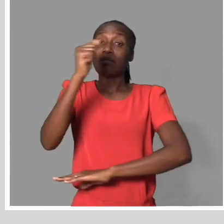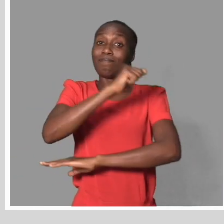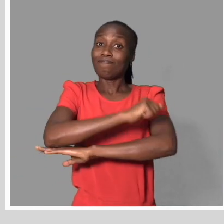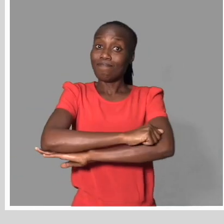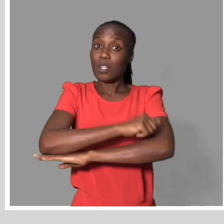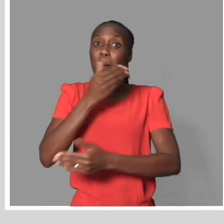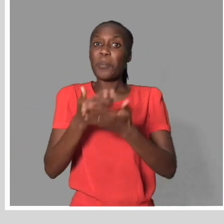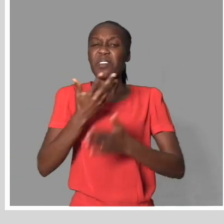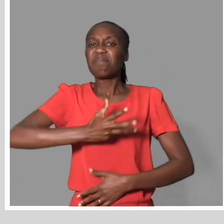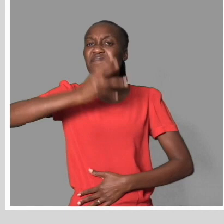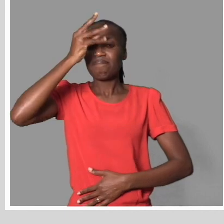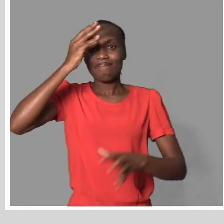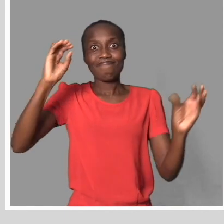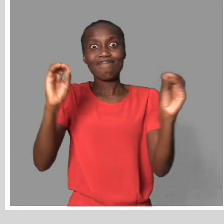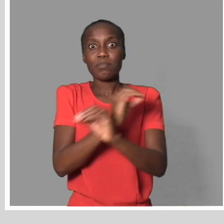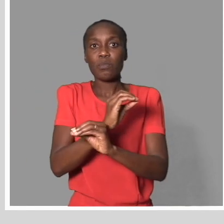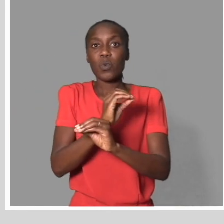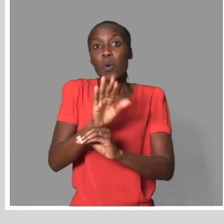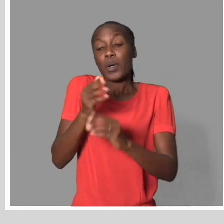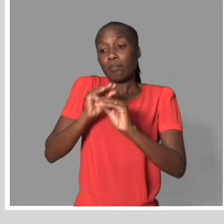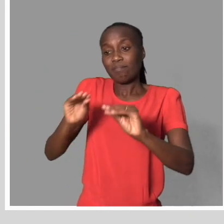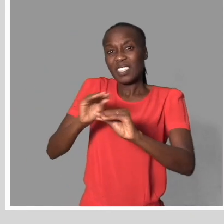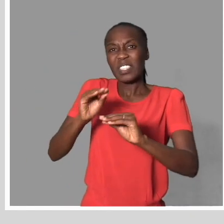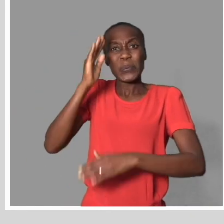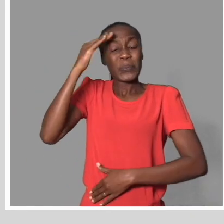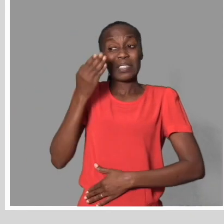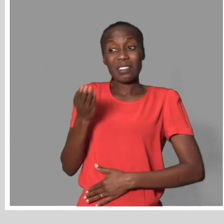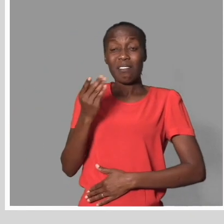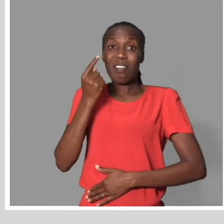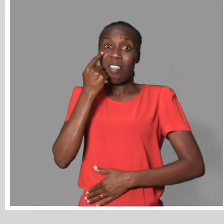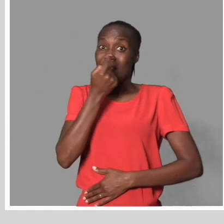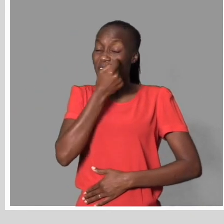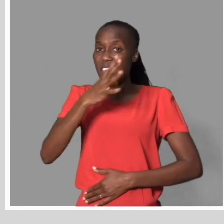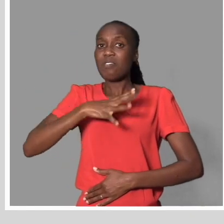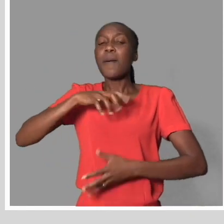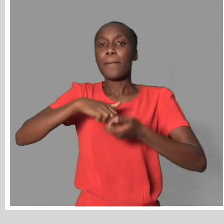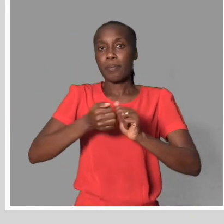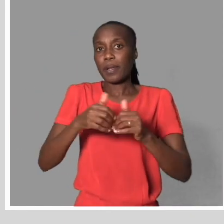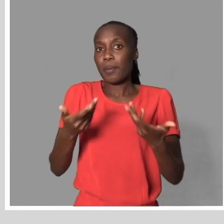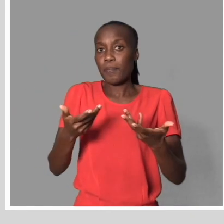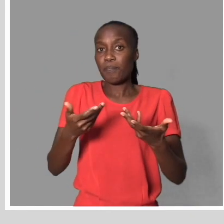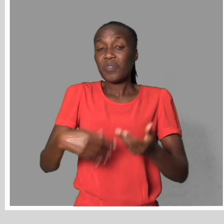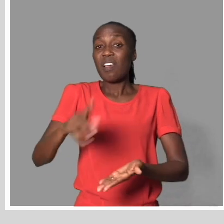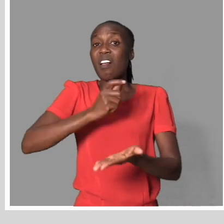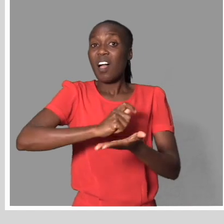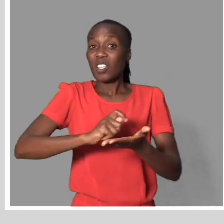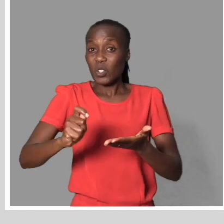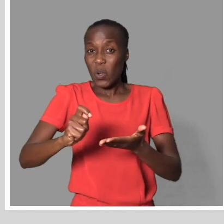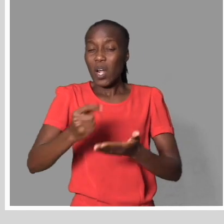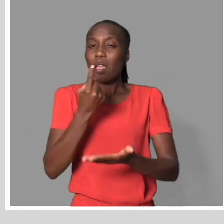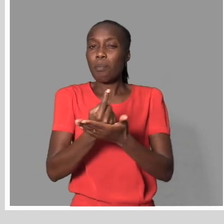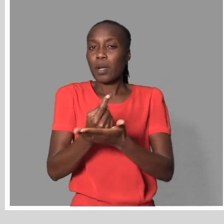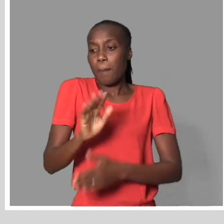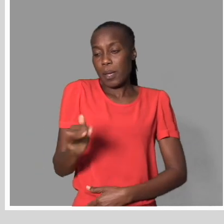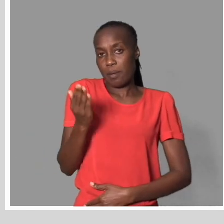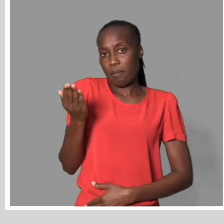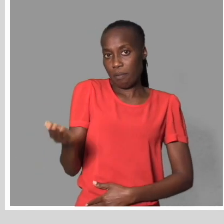mas reprova sempre porque não entende nada do que se ensina. Não sei se a vista dela também tem problemas. A